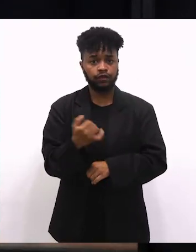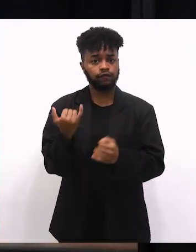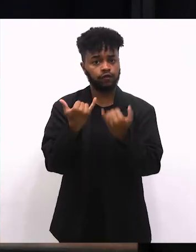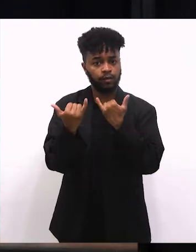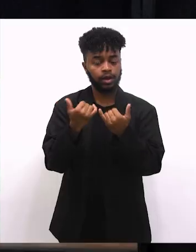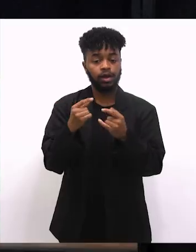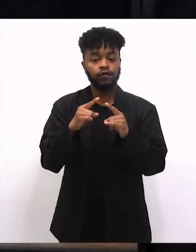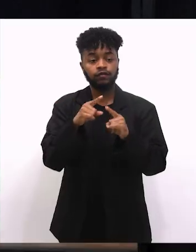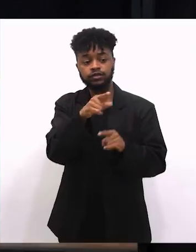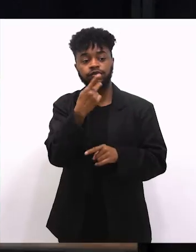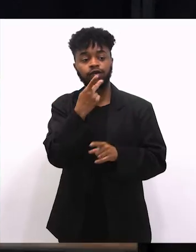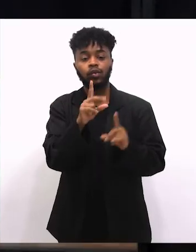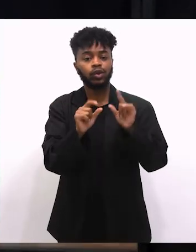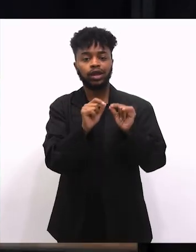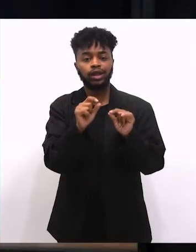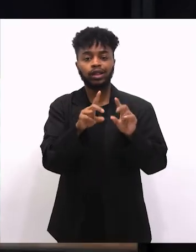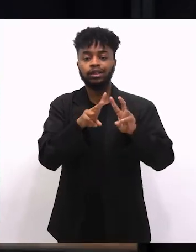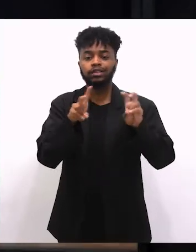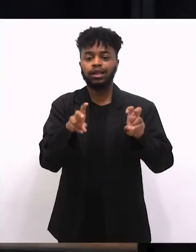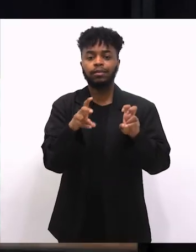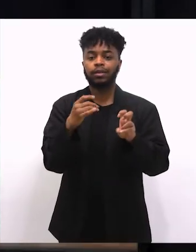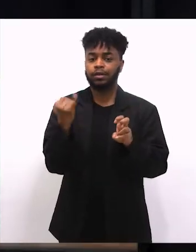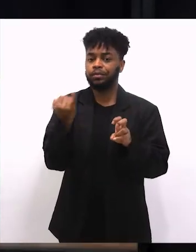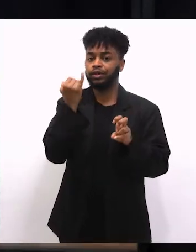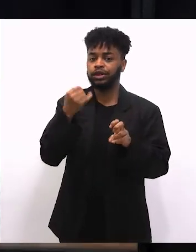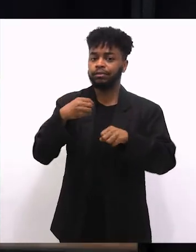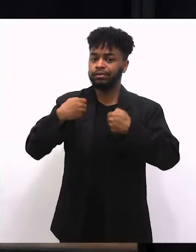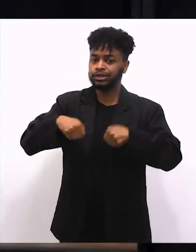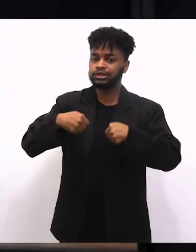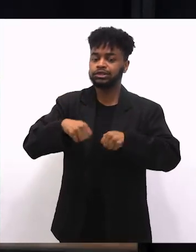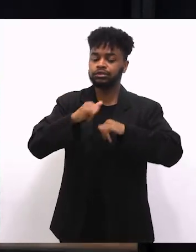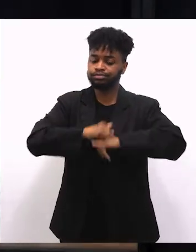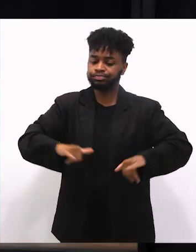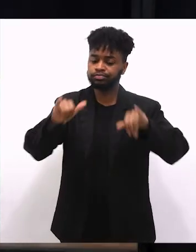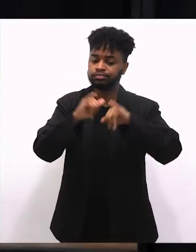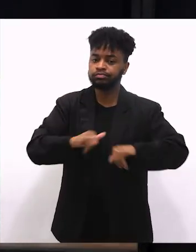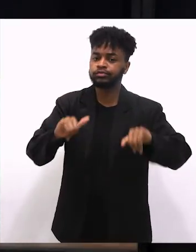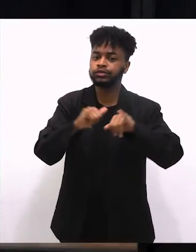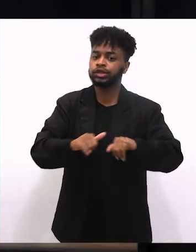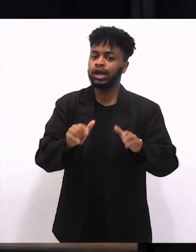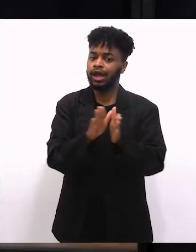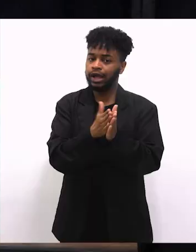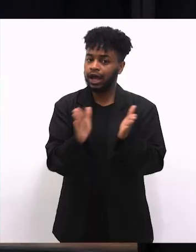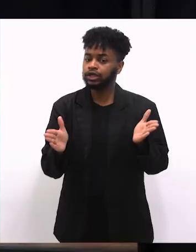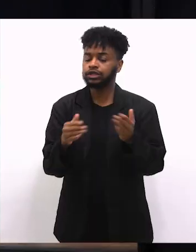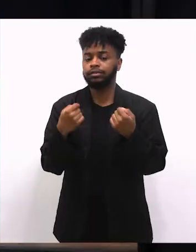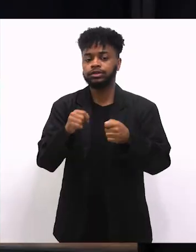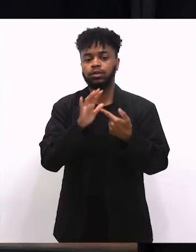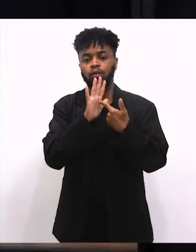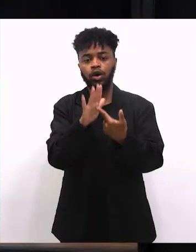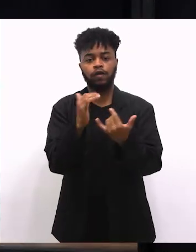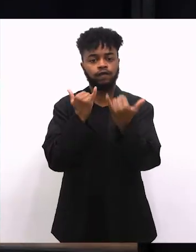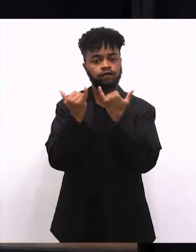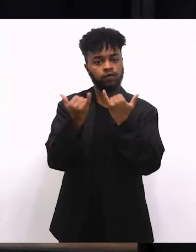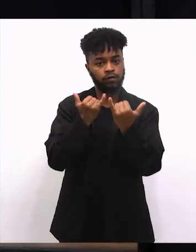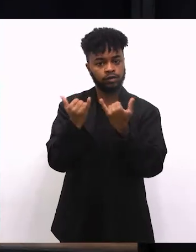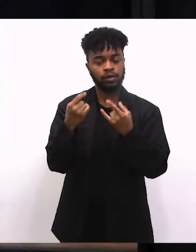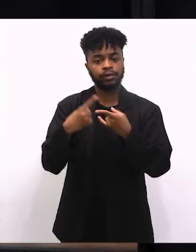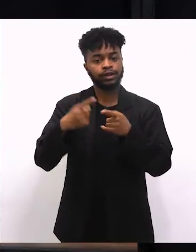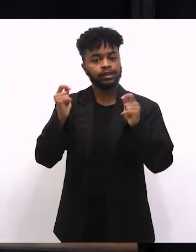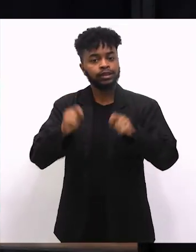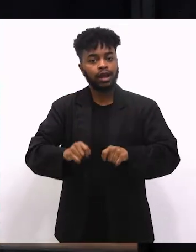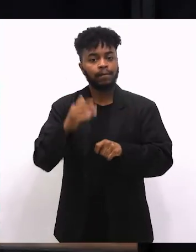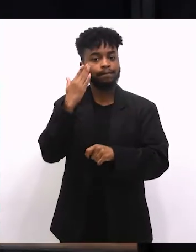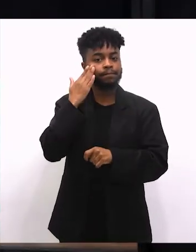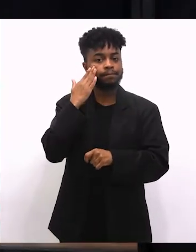num tema sensível, que é informação. A gente precisa gerar cartilhas, publicidade, informação, circular informação